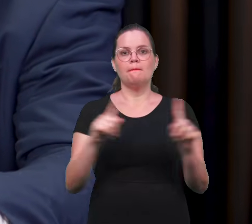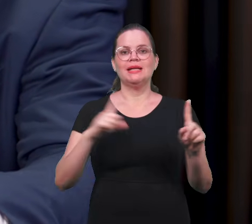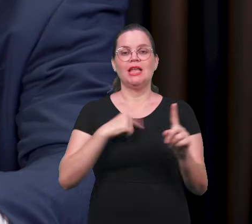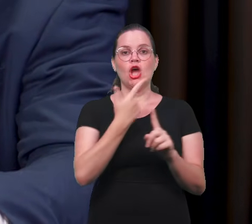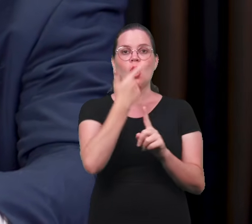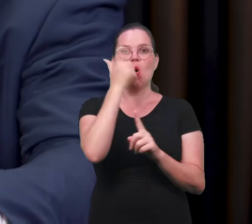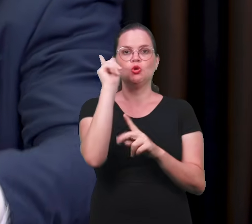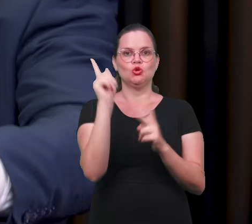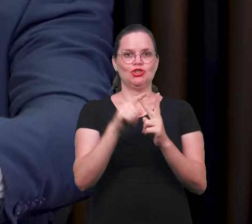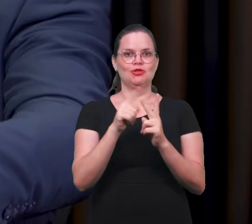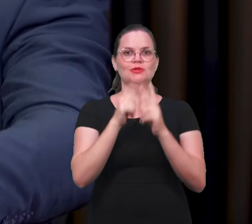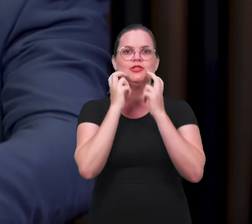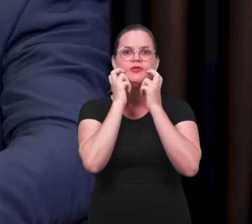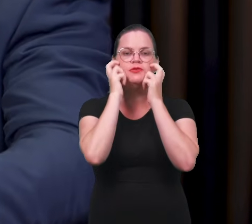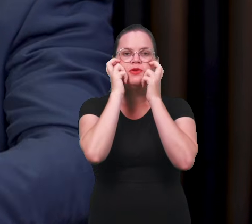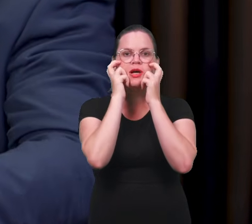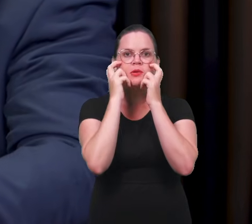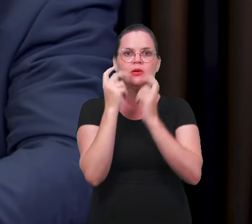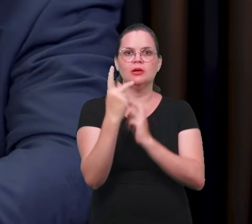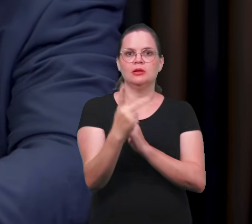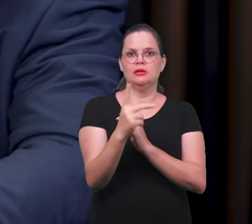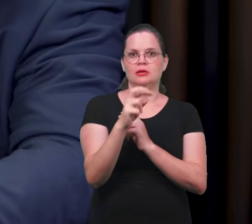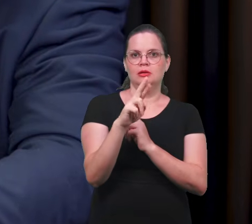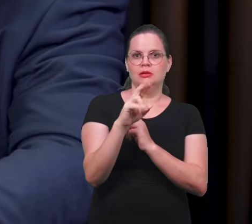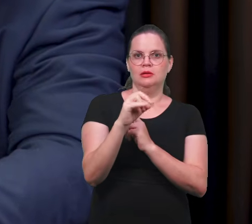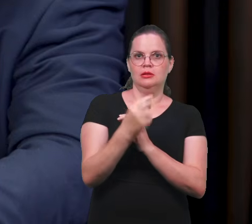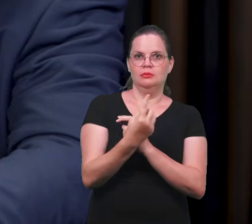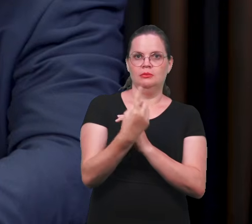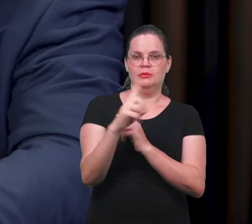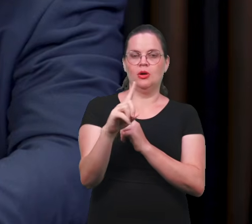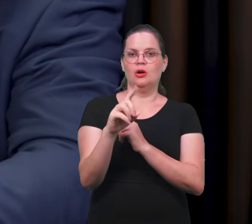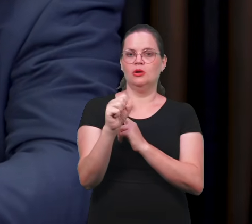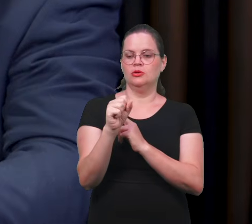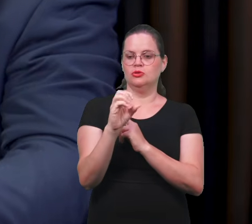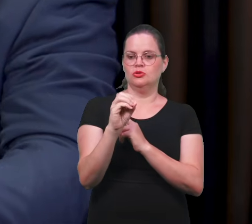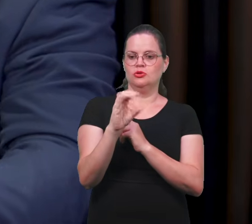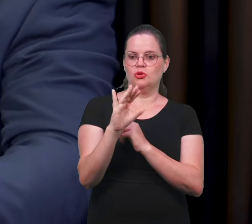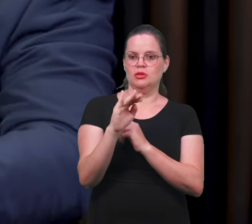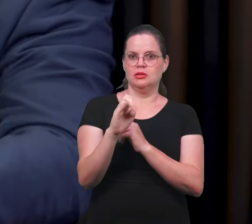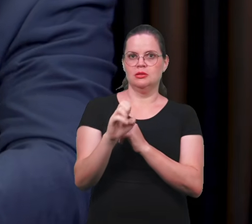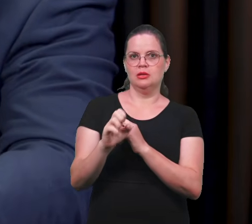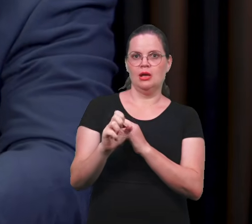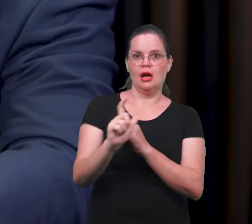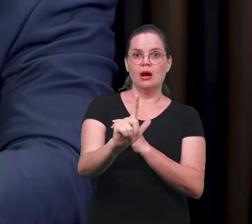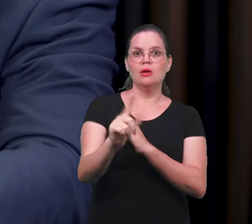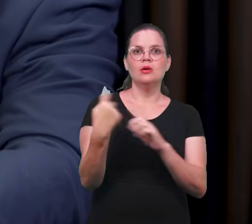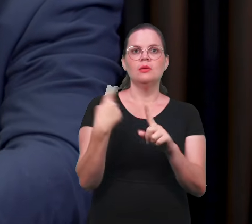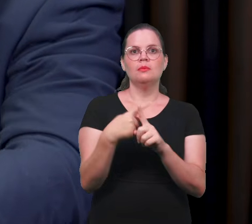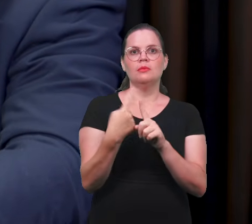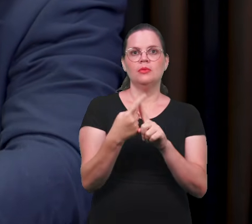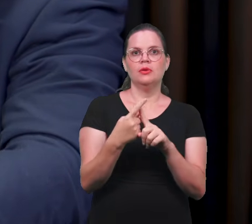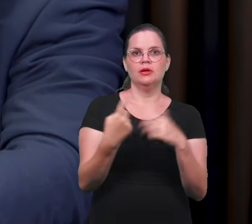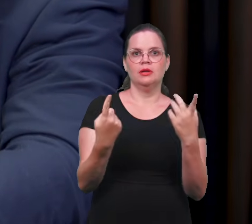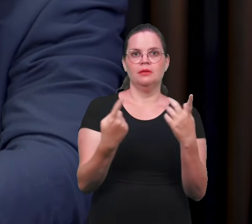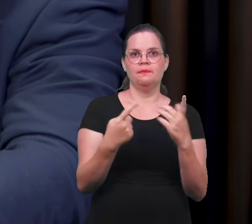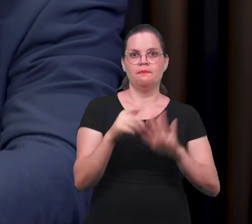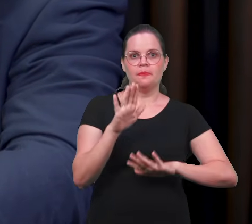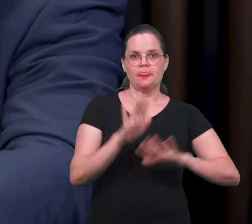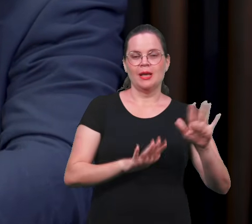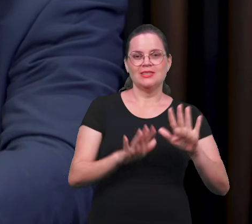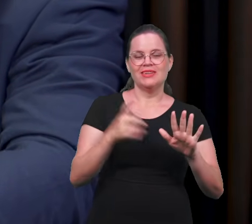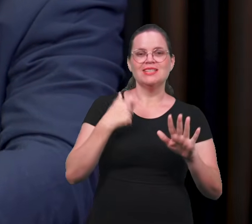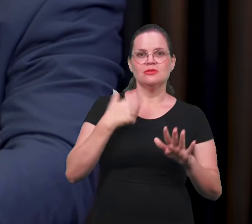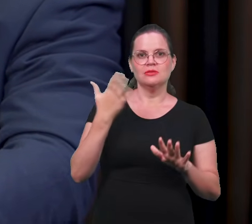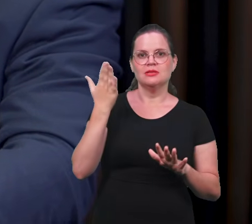vergonha pró-social? É quando eu acolho. Quando nós acolhemos ali, mesmo mediante ali ao